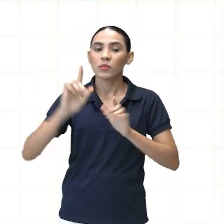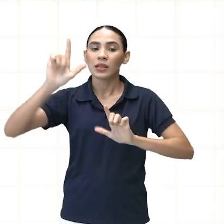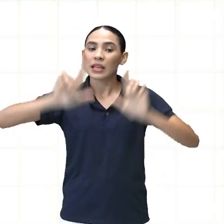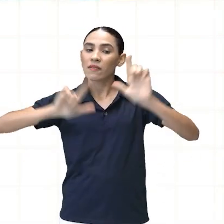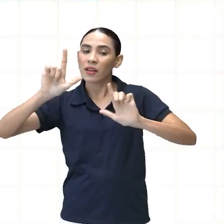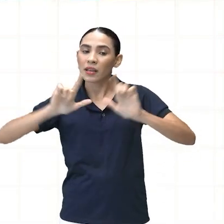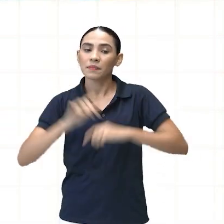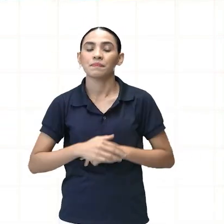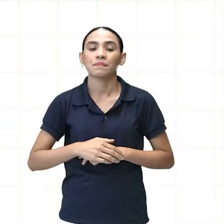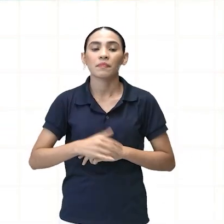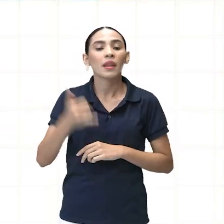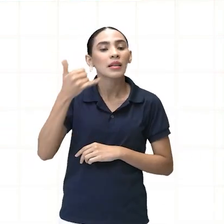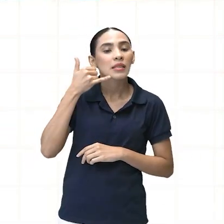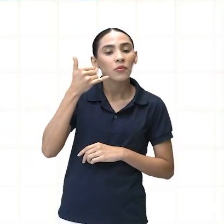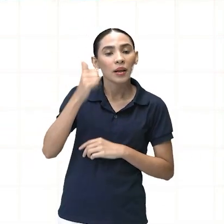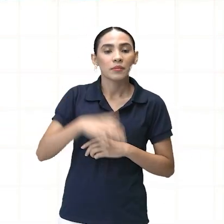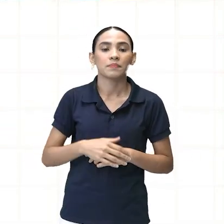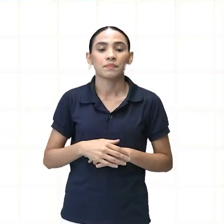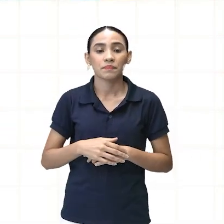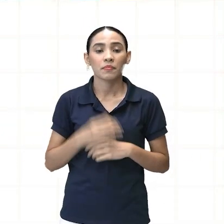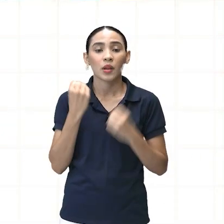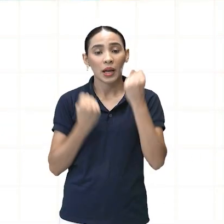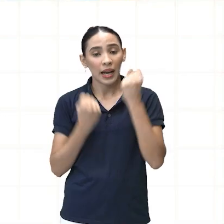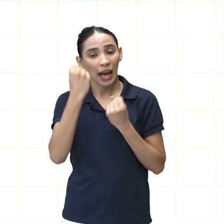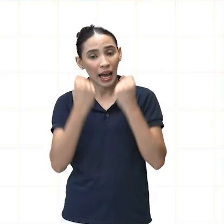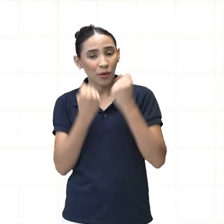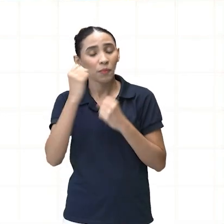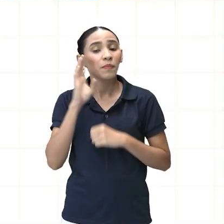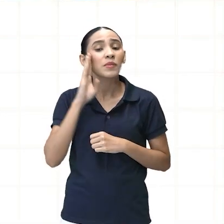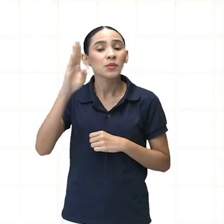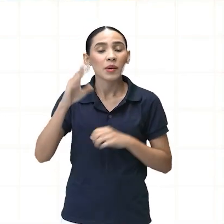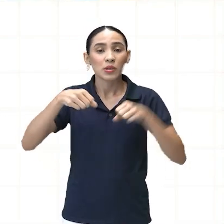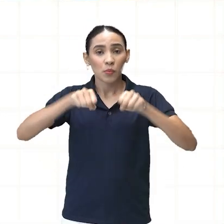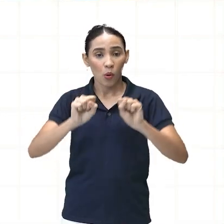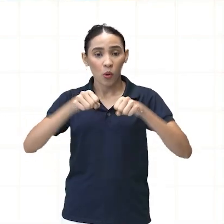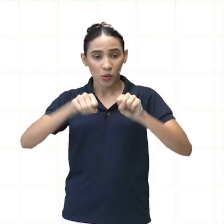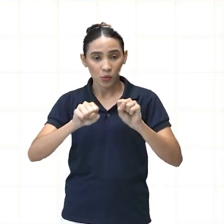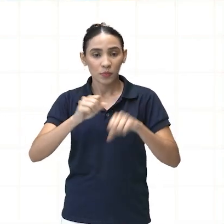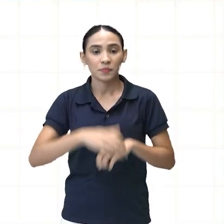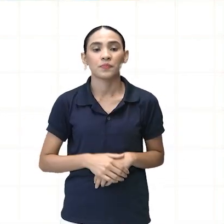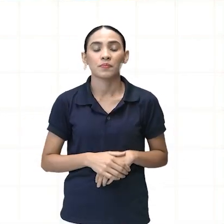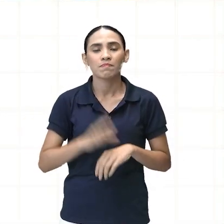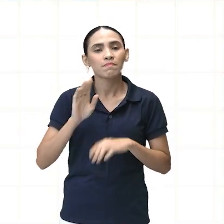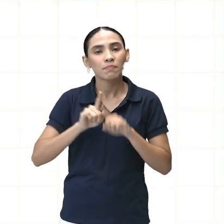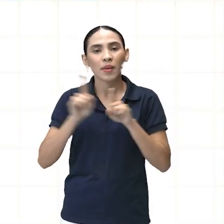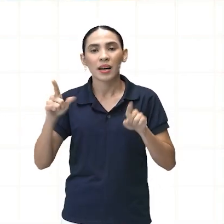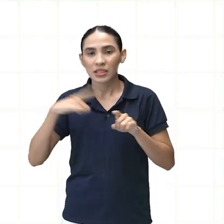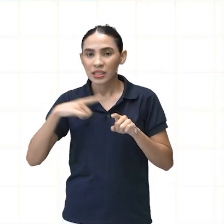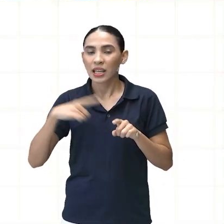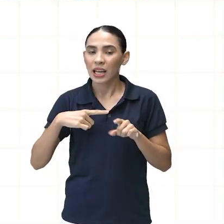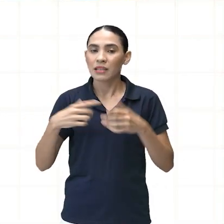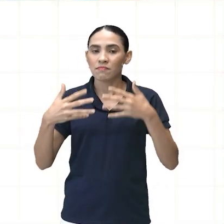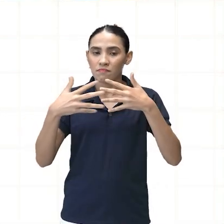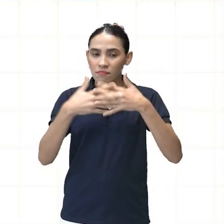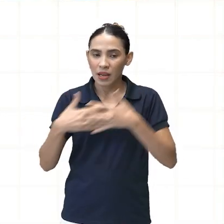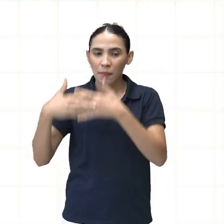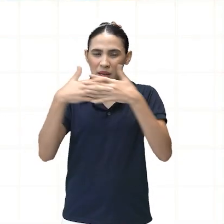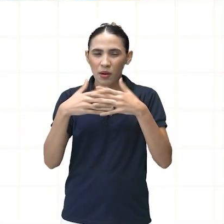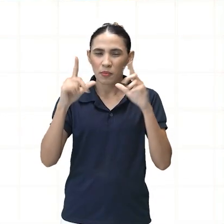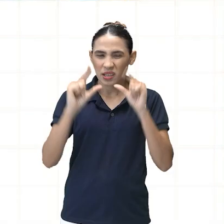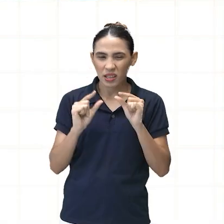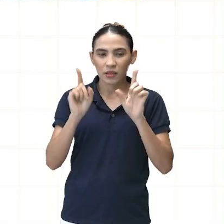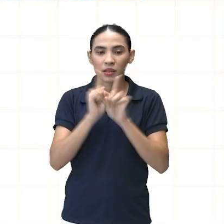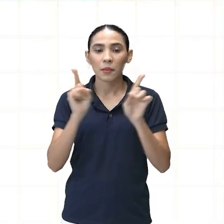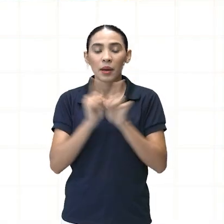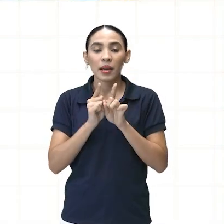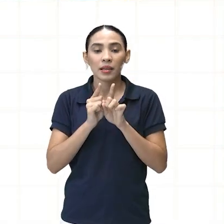TVs, aparelhos de celular, veículos, né, principalmente motocicletas, mas tem também pequenos caminhões,